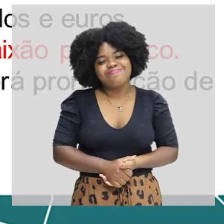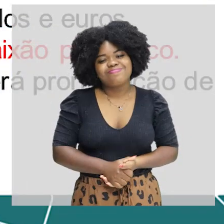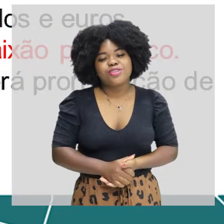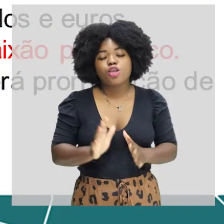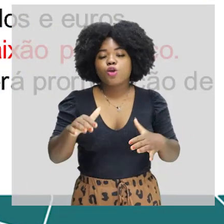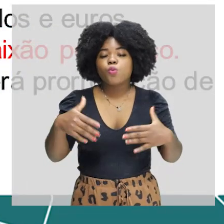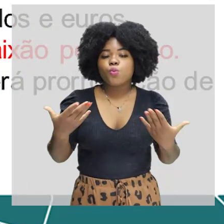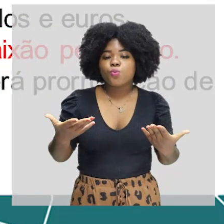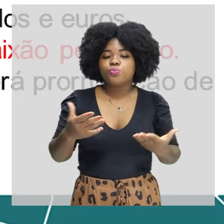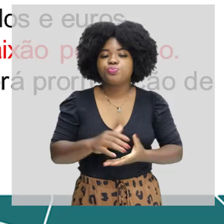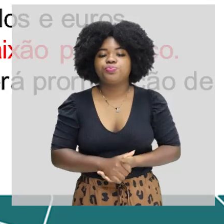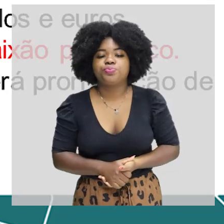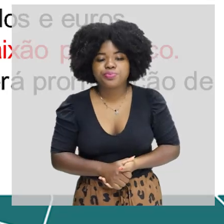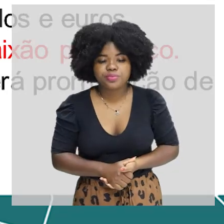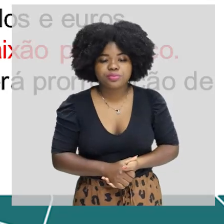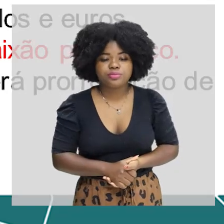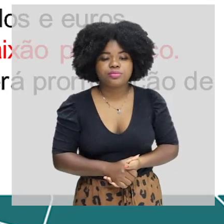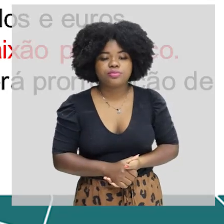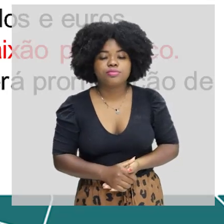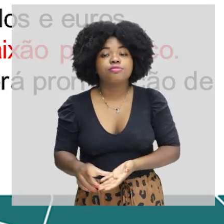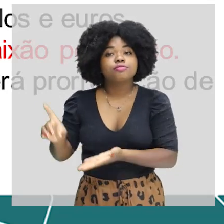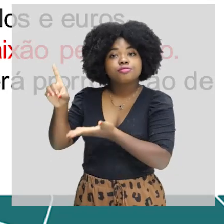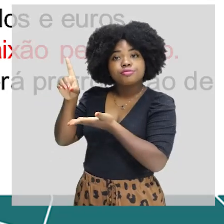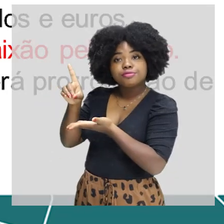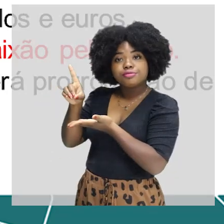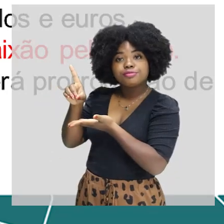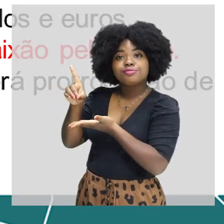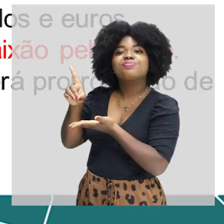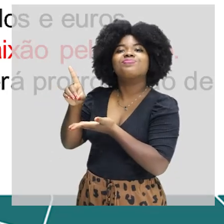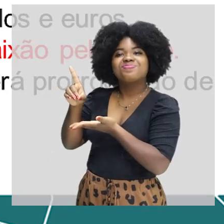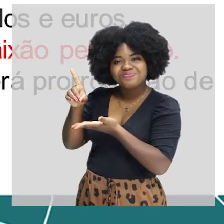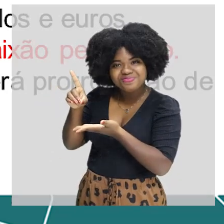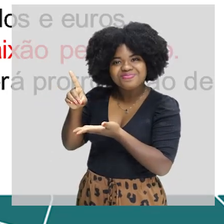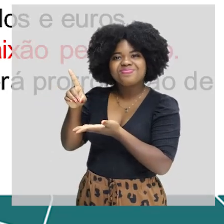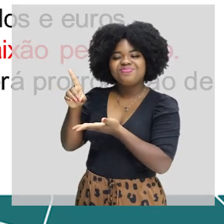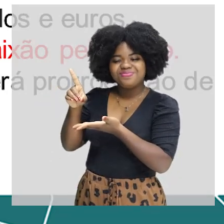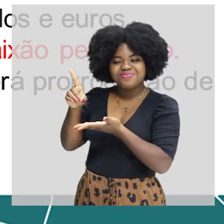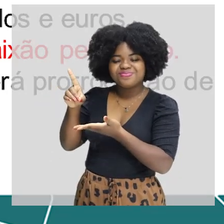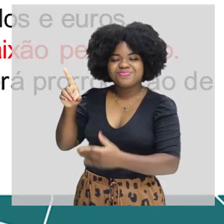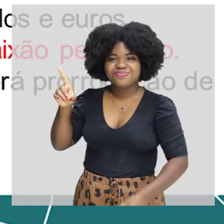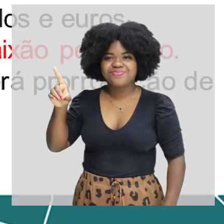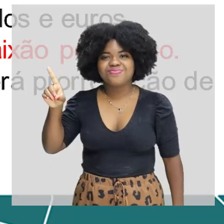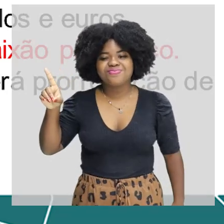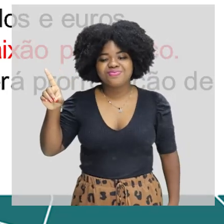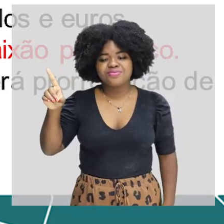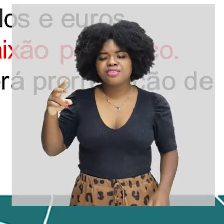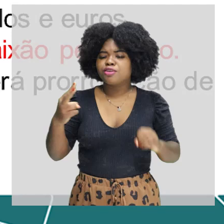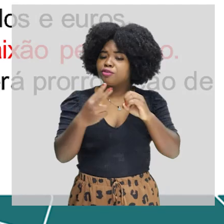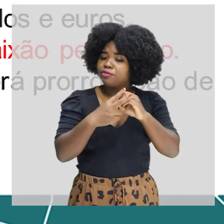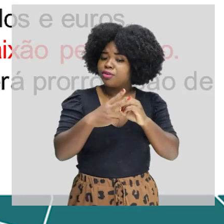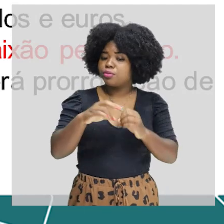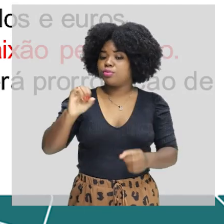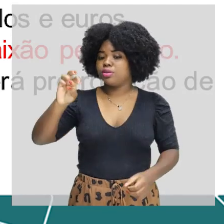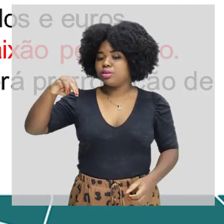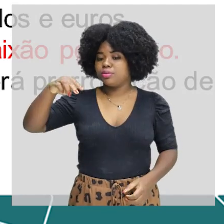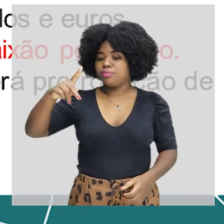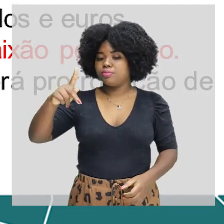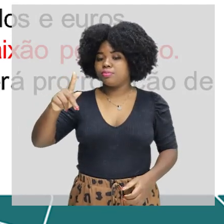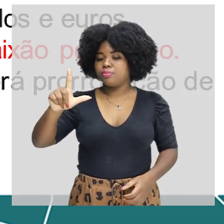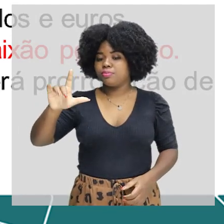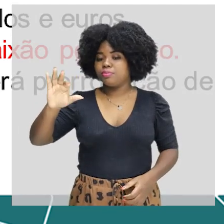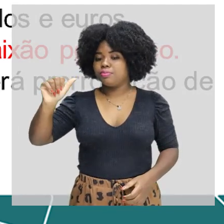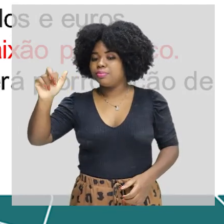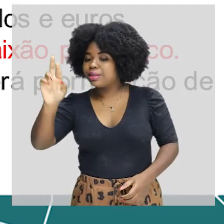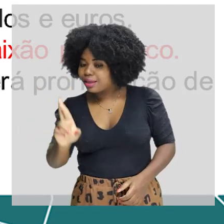Vamos ver? Ui, passei demais. Ó, construir impérios a partir do nada implica inovação. Aqui é o verbo implicar. Tá